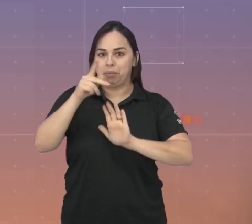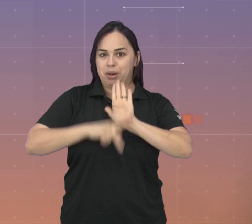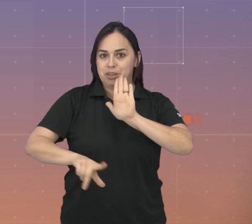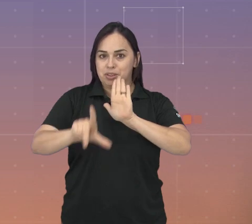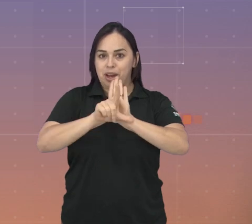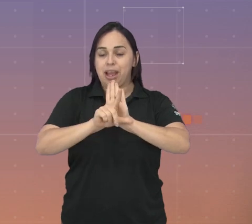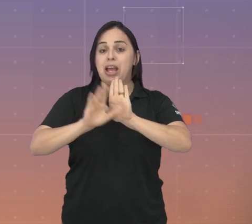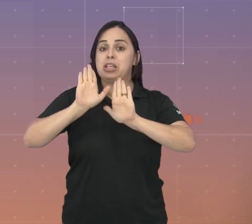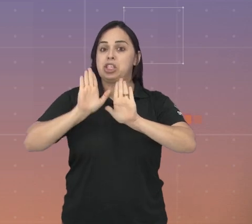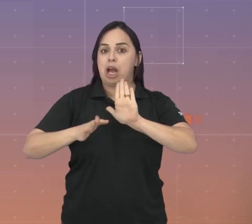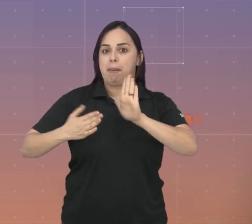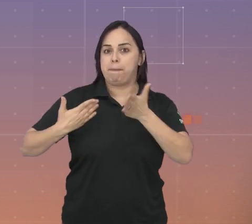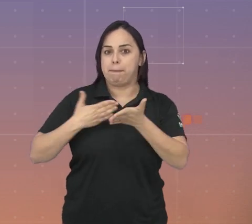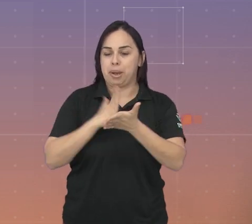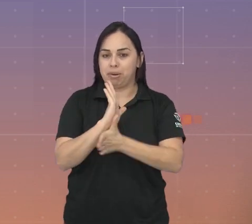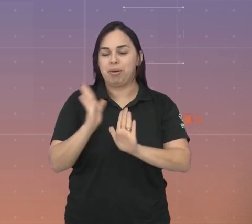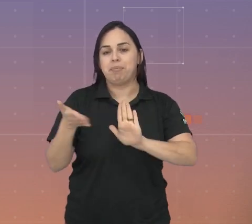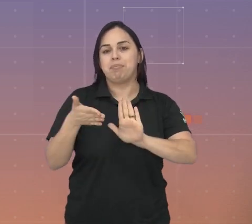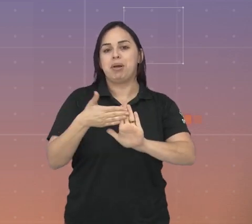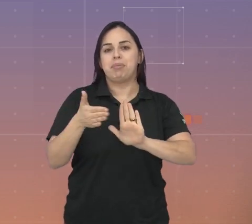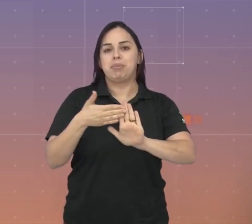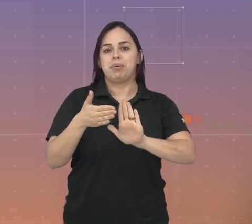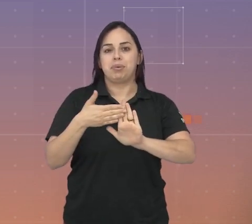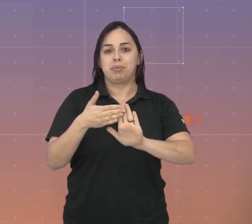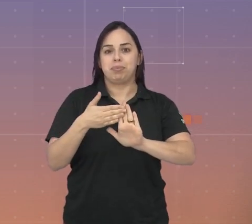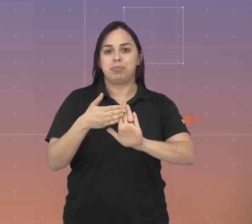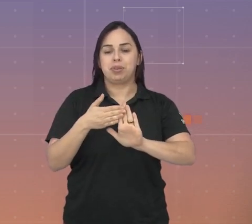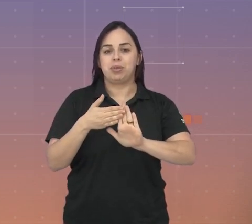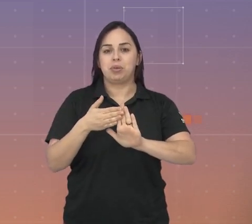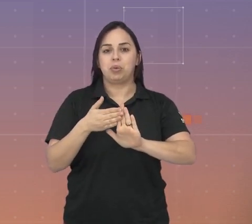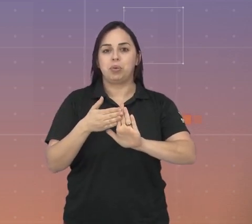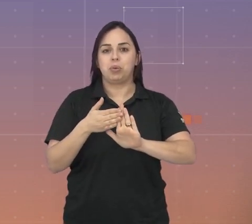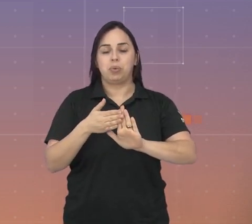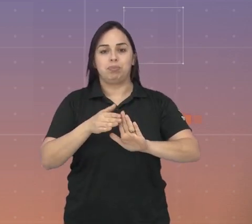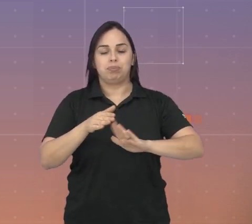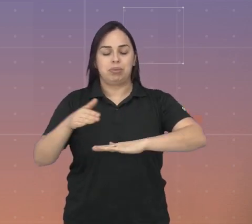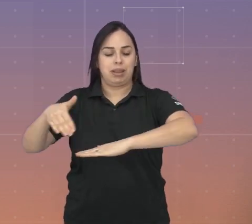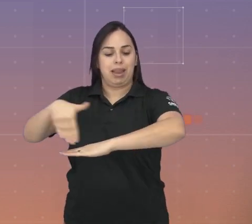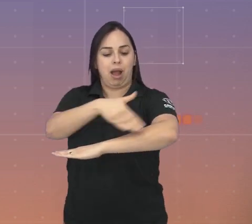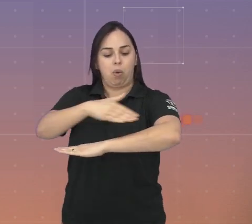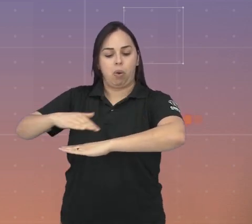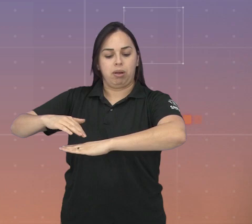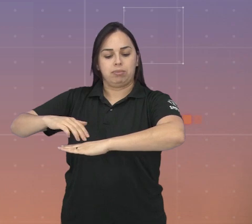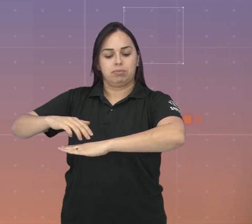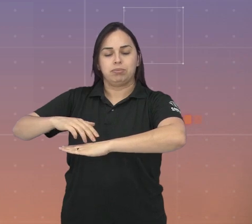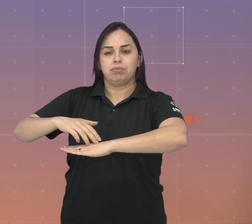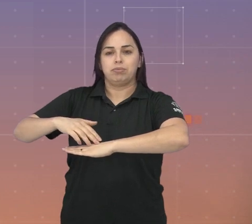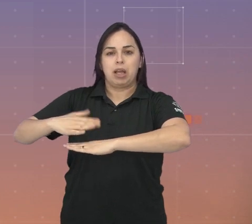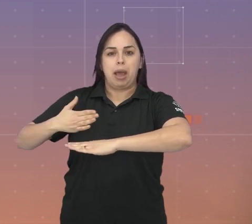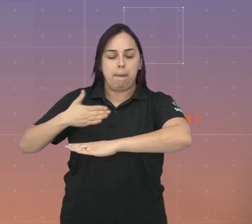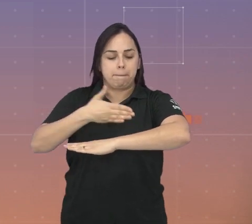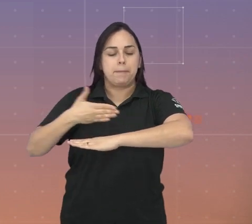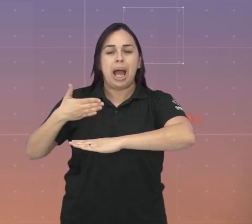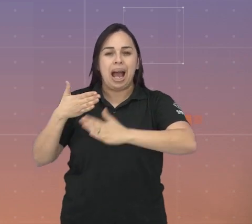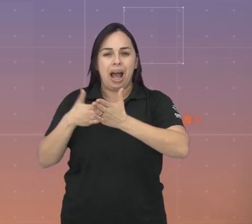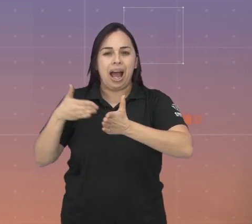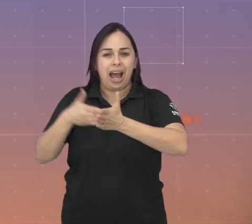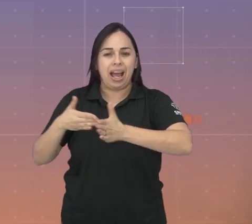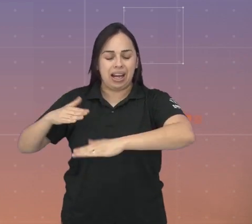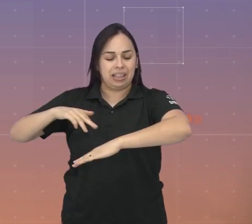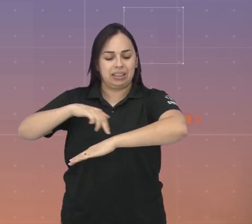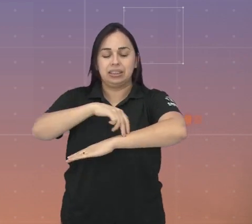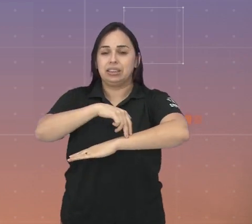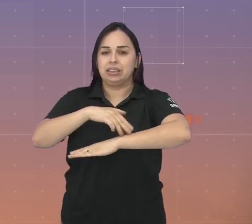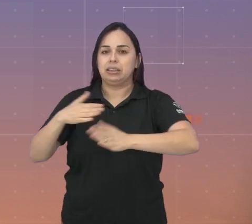tema, um projeto de lei aprovado na Câmara propõe a eliminação das barreiras de locomoção das pessoas com